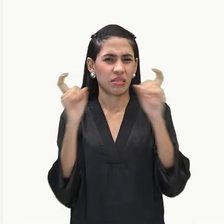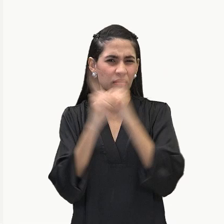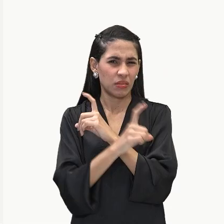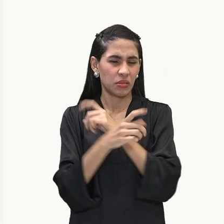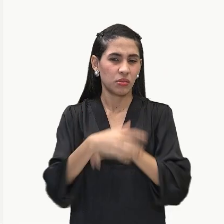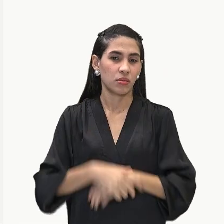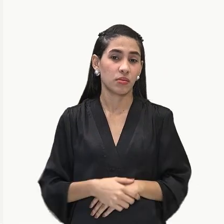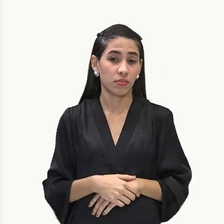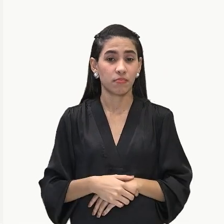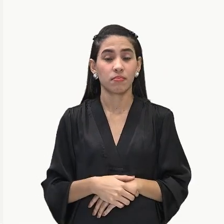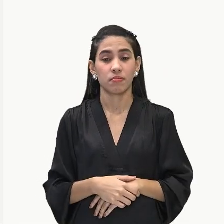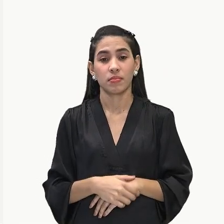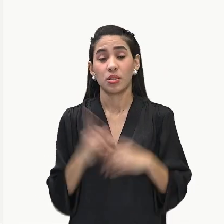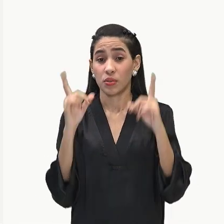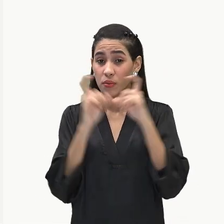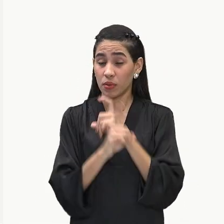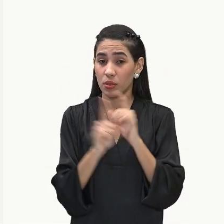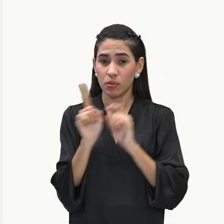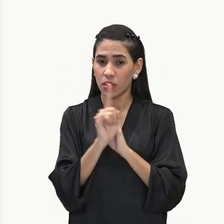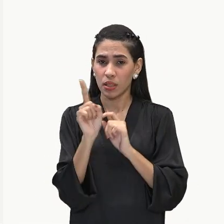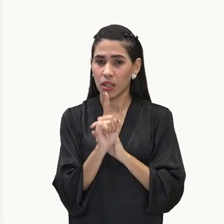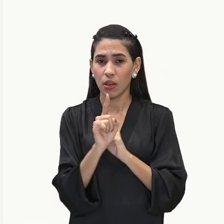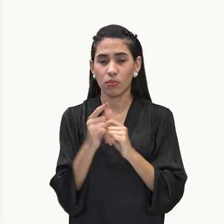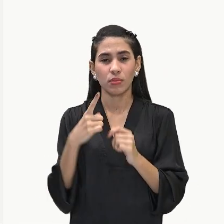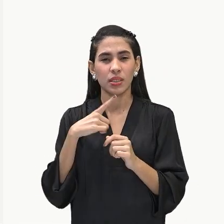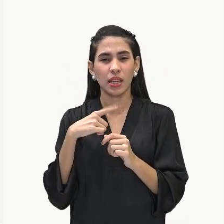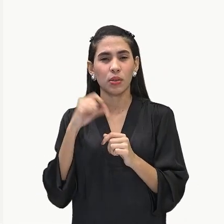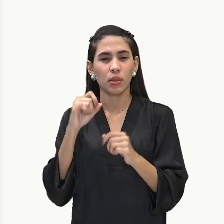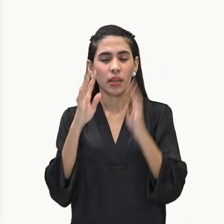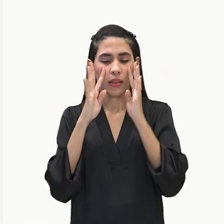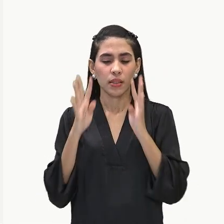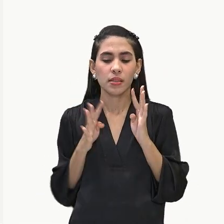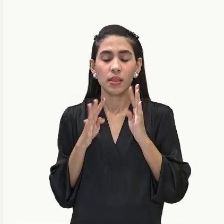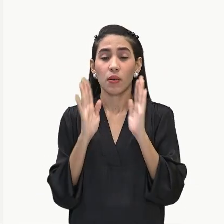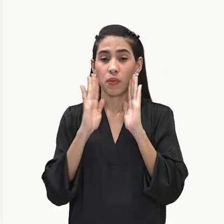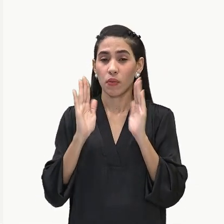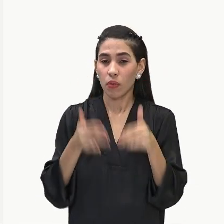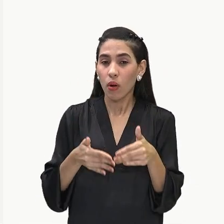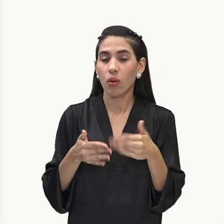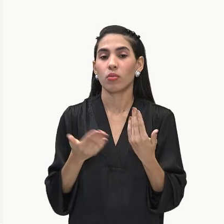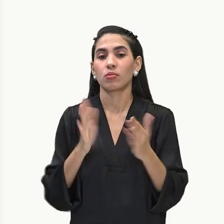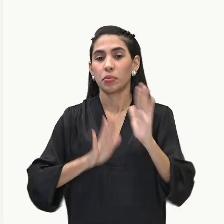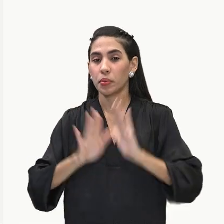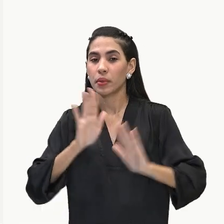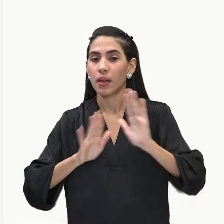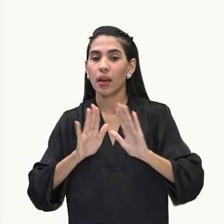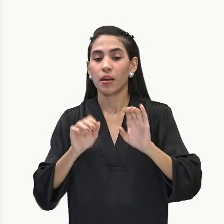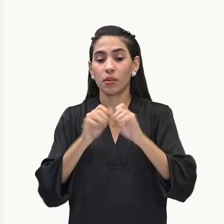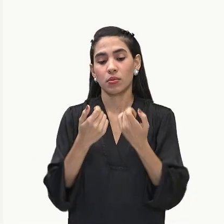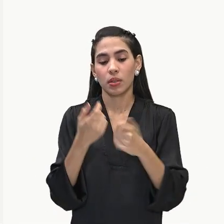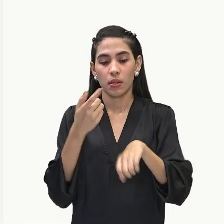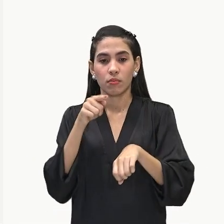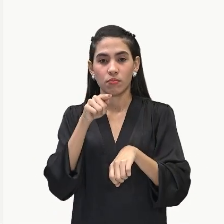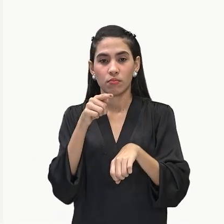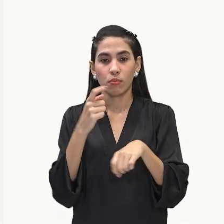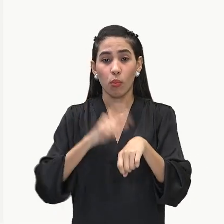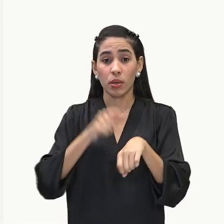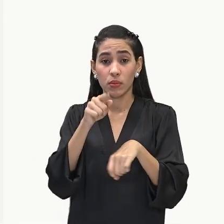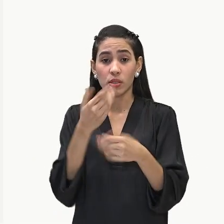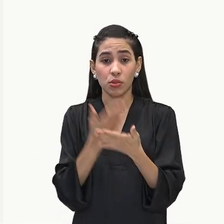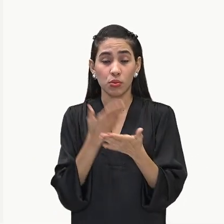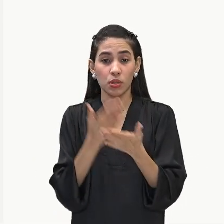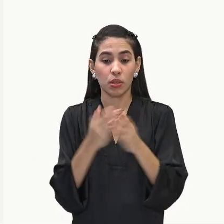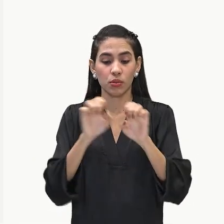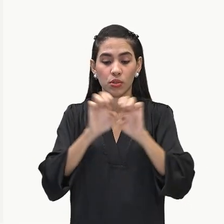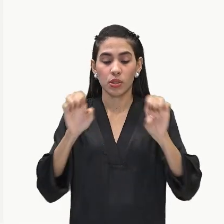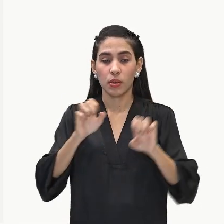complicadinho, é trabalhoso. Então, é por isso que você tem que ter atenção máxima quando está estudando o sistema de equação ali do primeiro